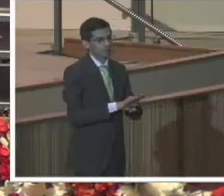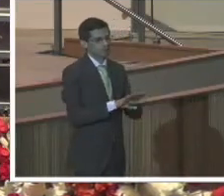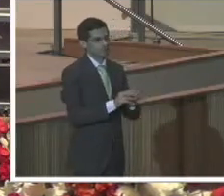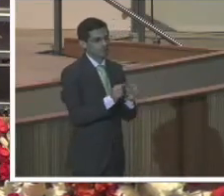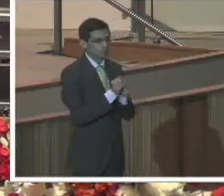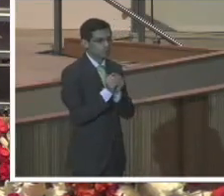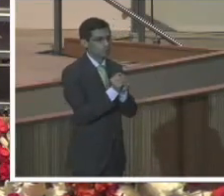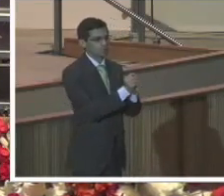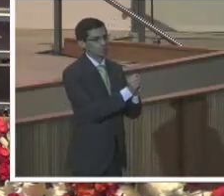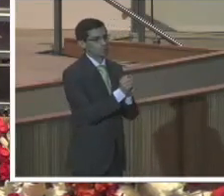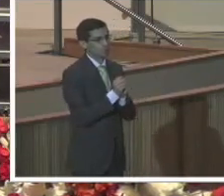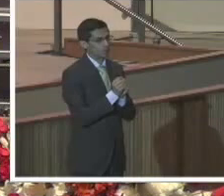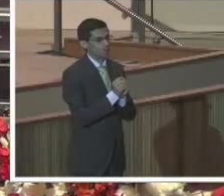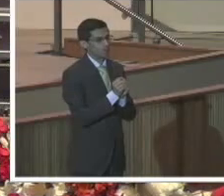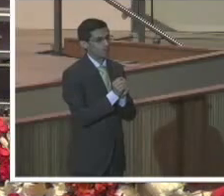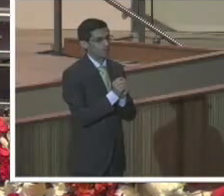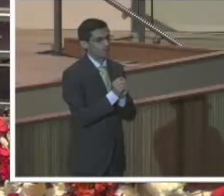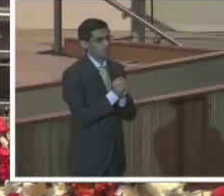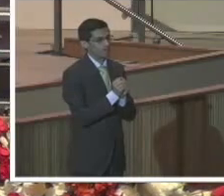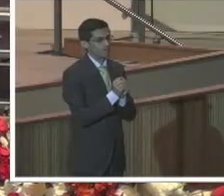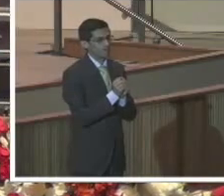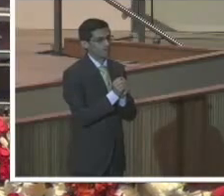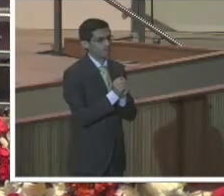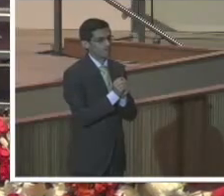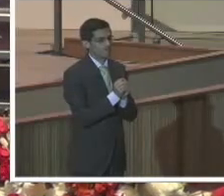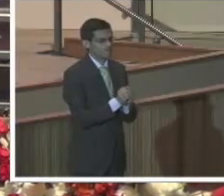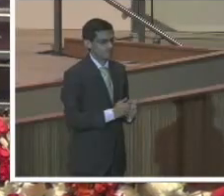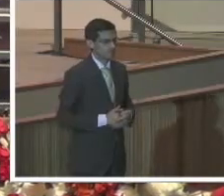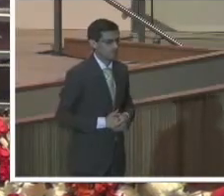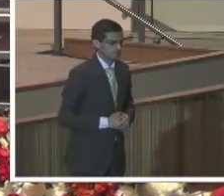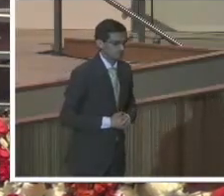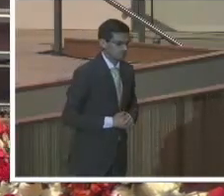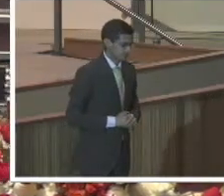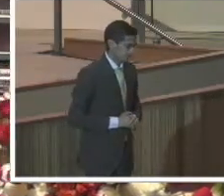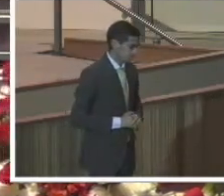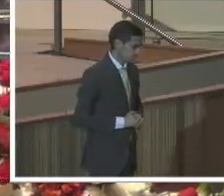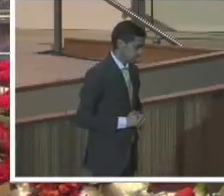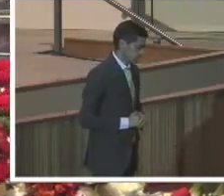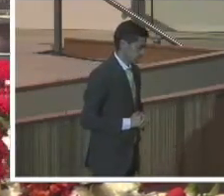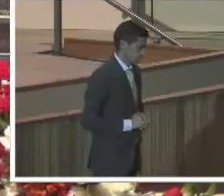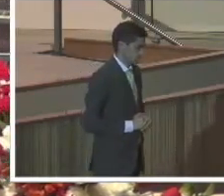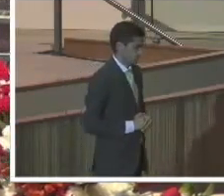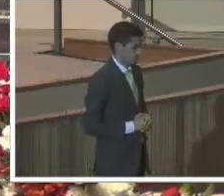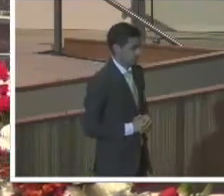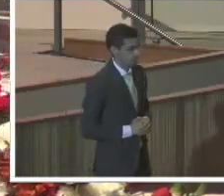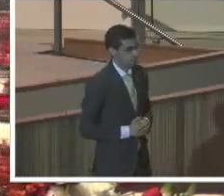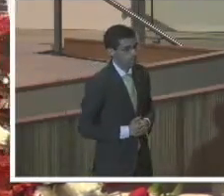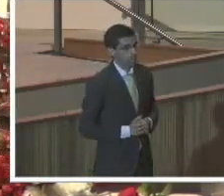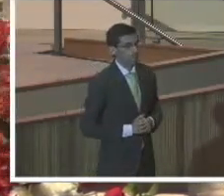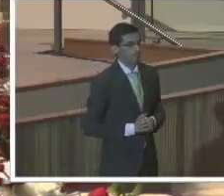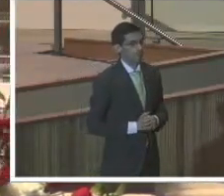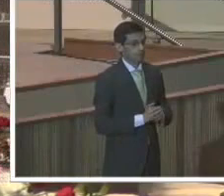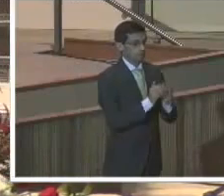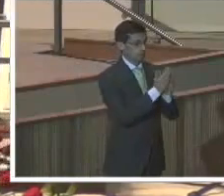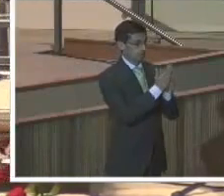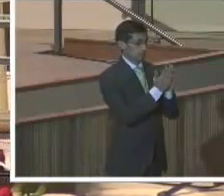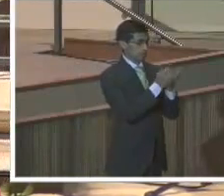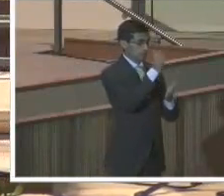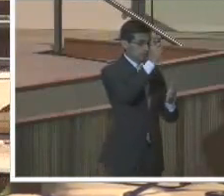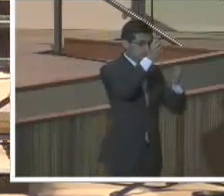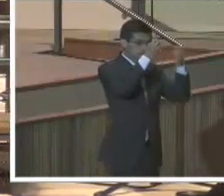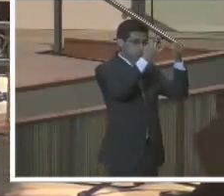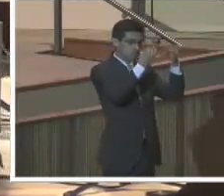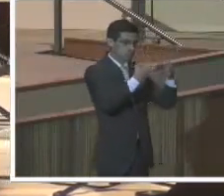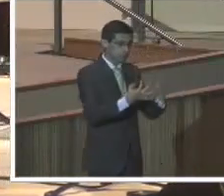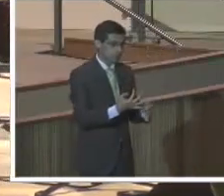É custoso. A Bíblia diz que é custoso